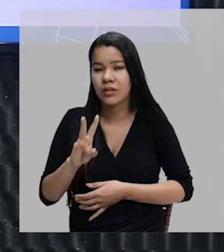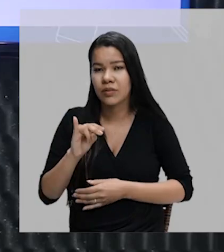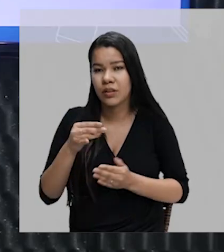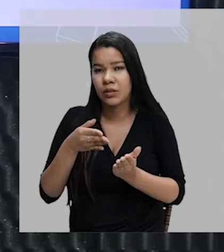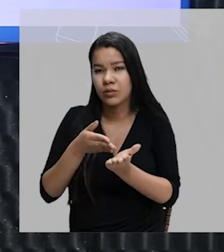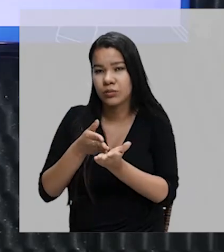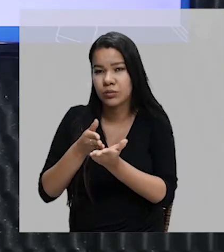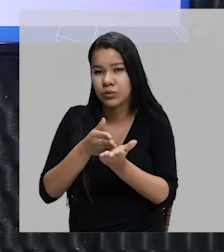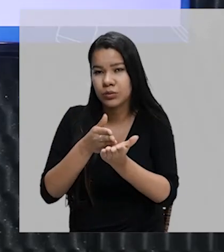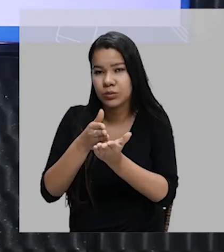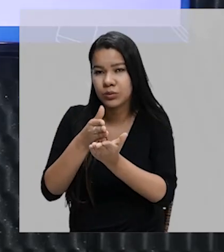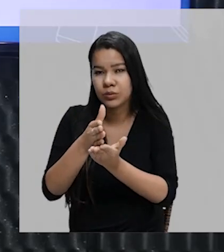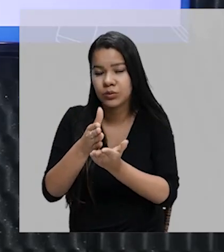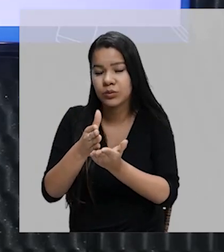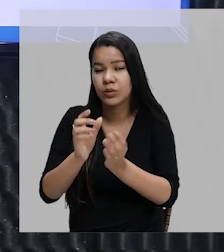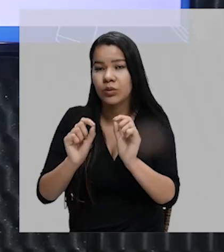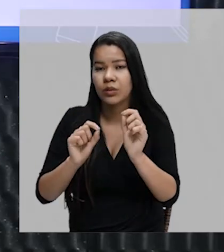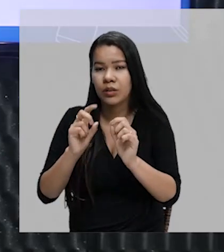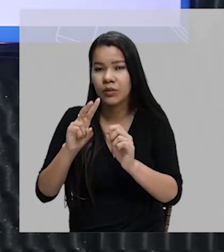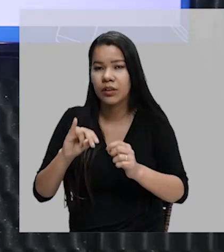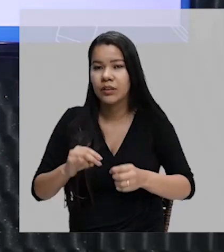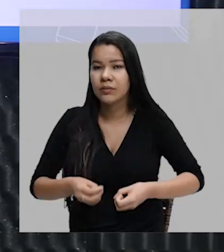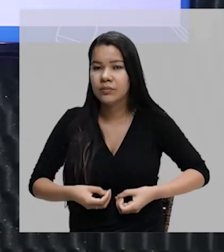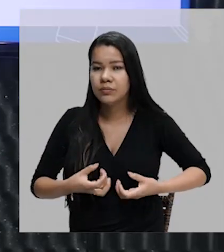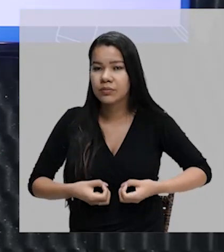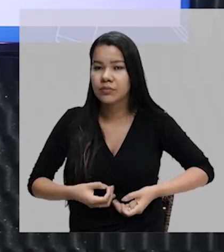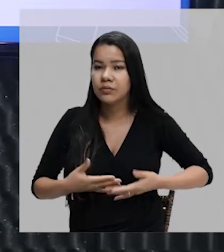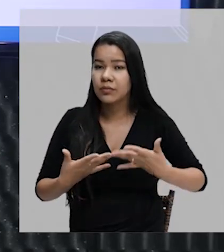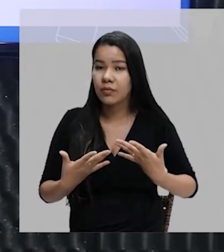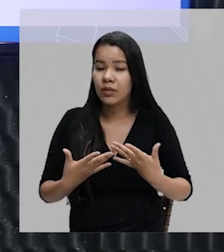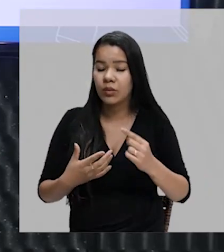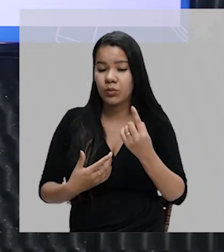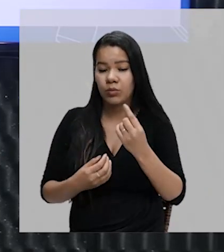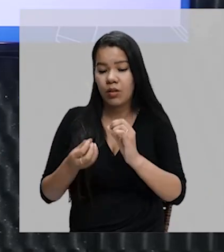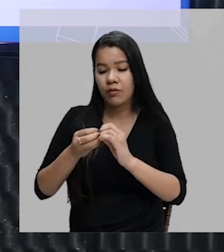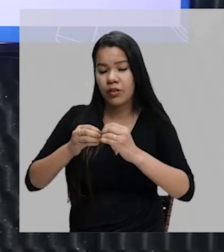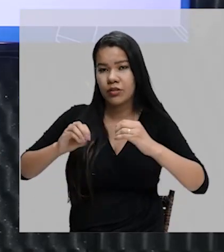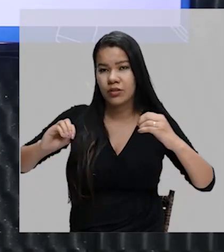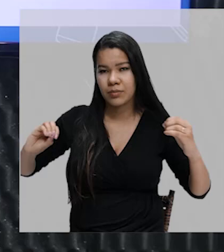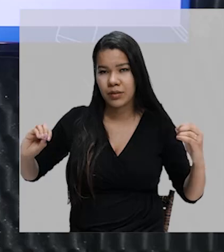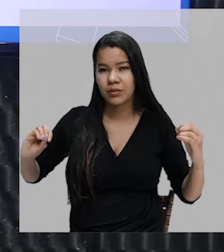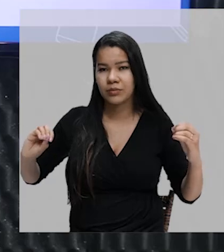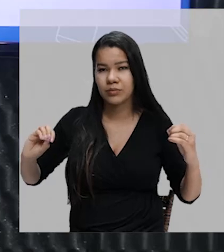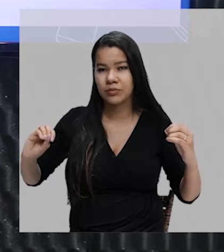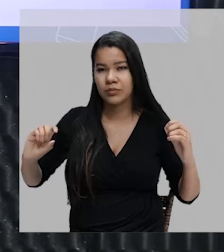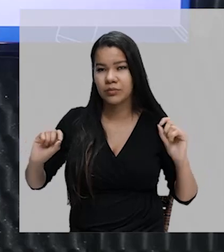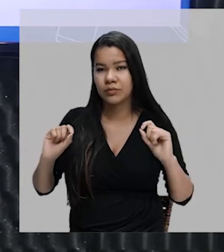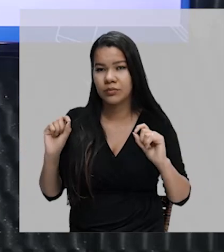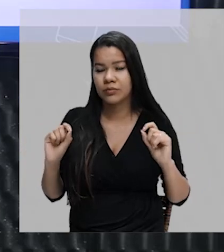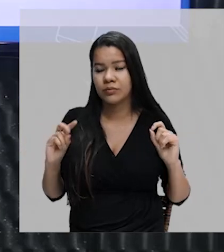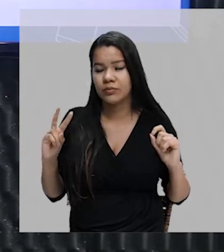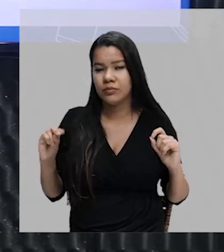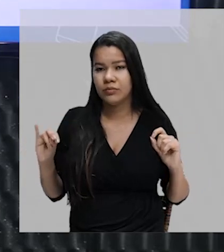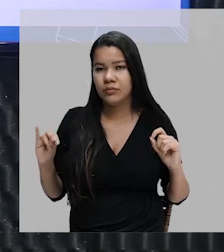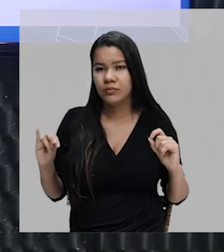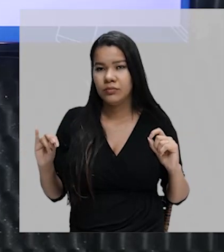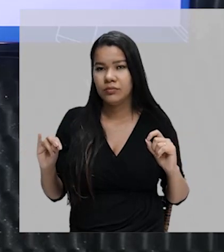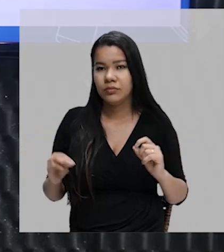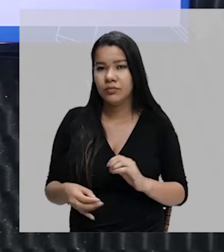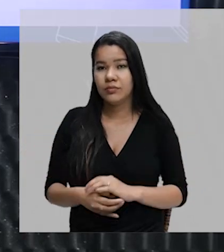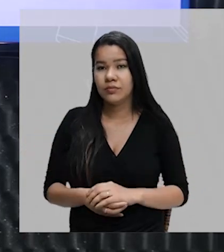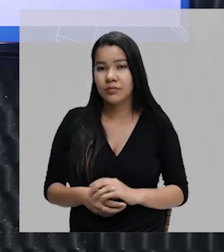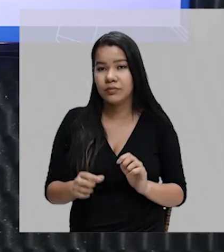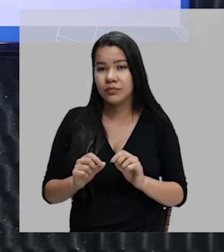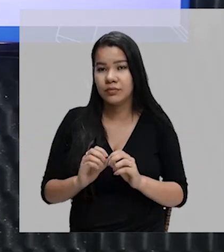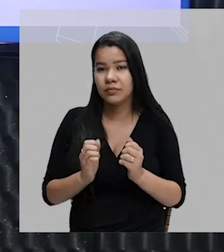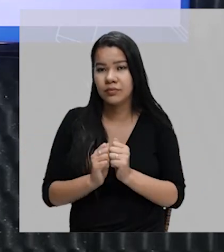percorrer o sentido da espira, em que vai gerar um campo de afastamento, né? Um campo que vai ali